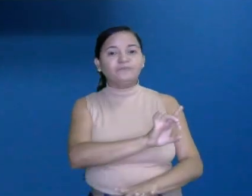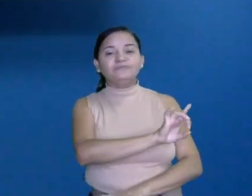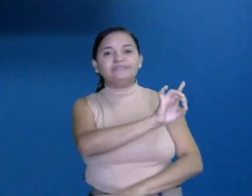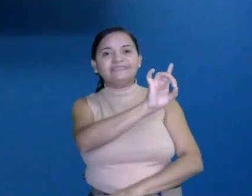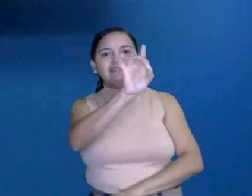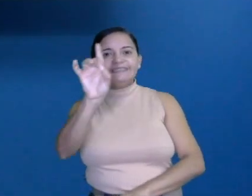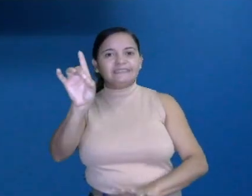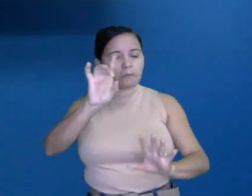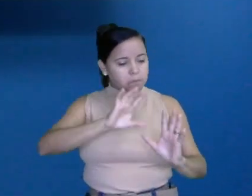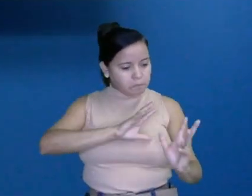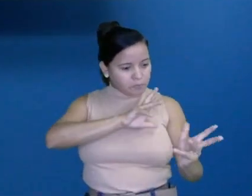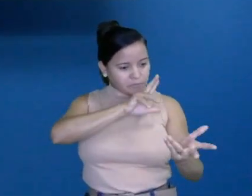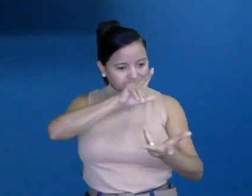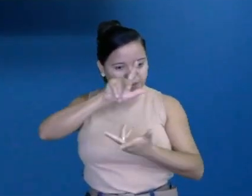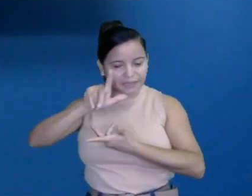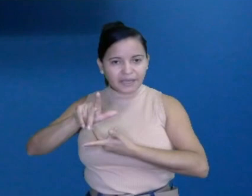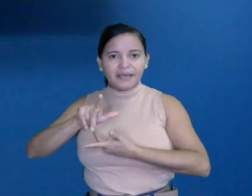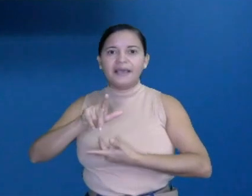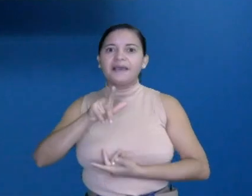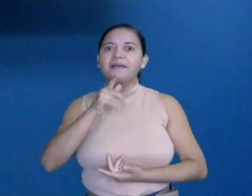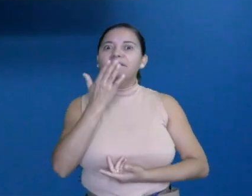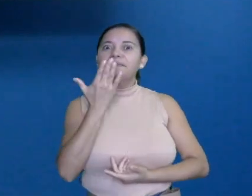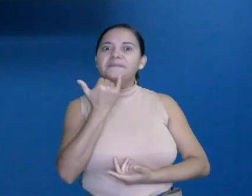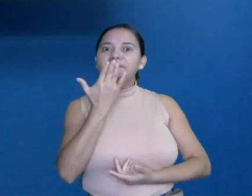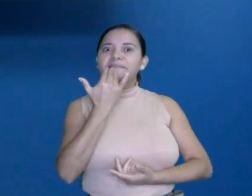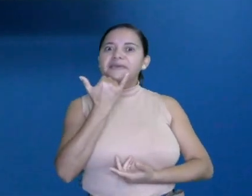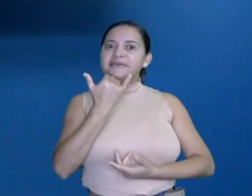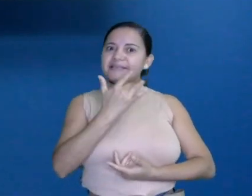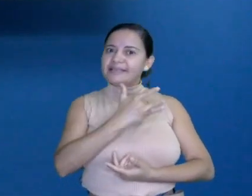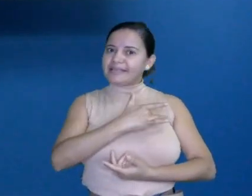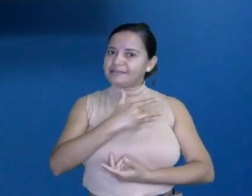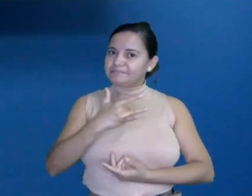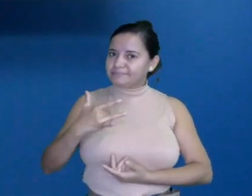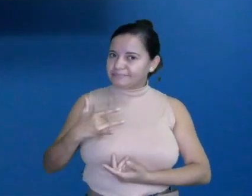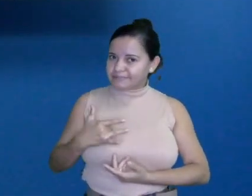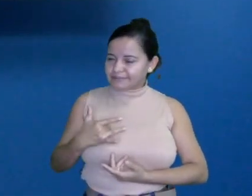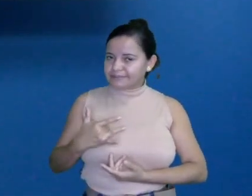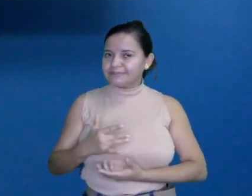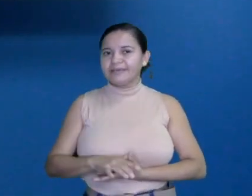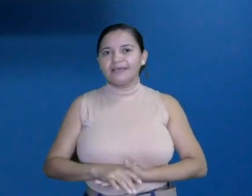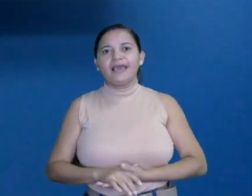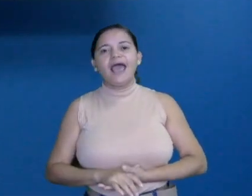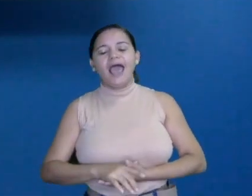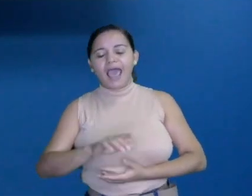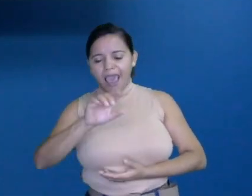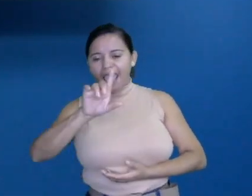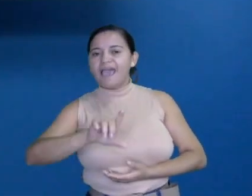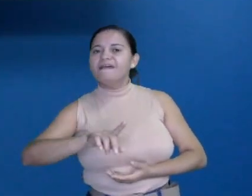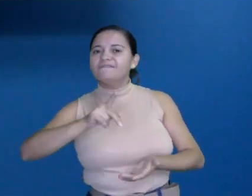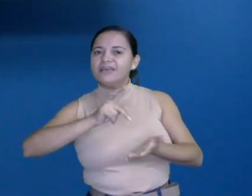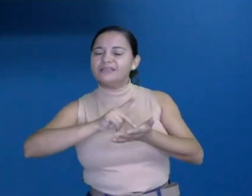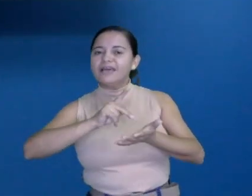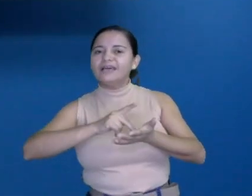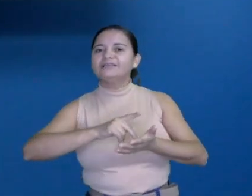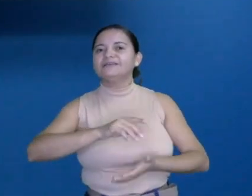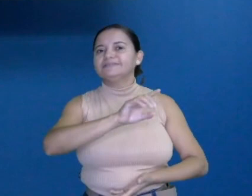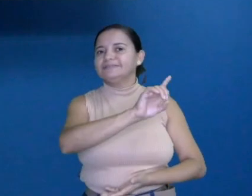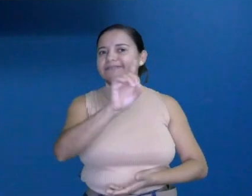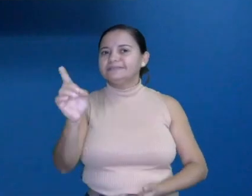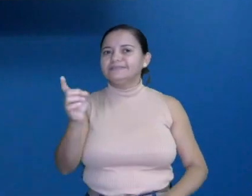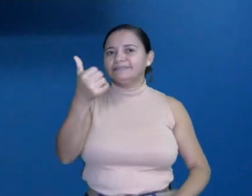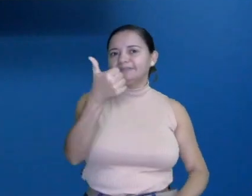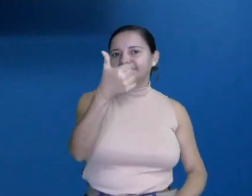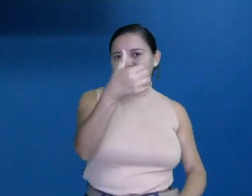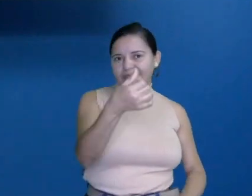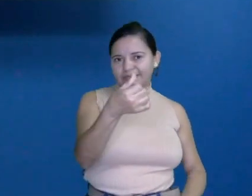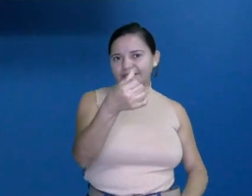Dia Mundial da Alimentação Saudável? Isso mesmo, o Dia Mundial da Alimentação é o dia 16